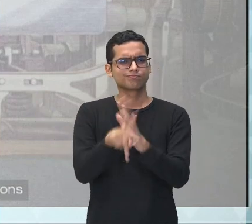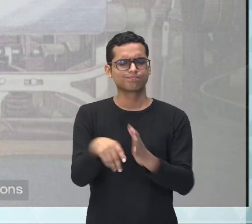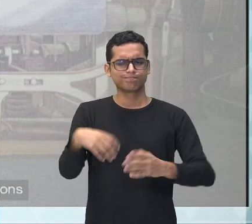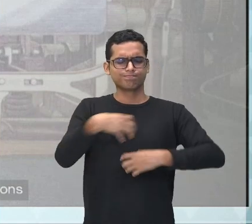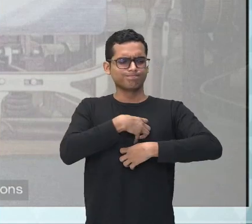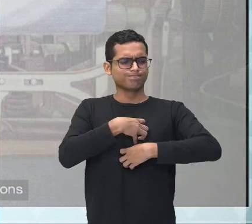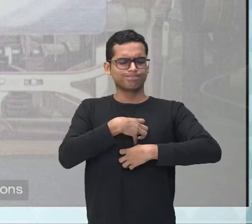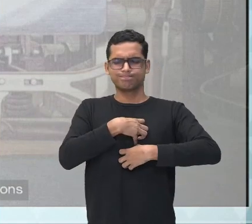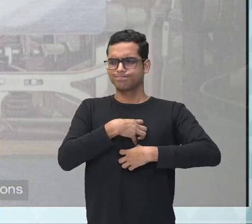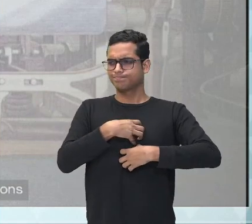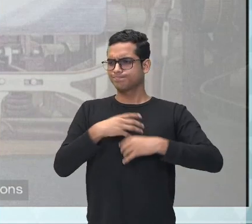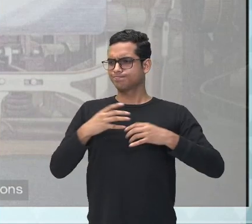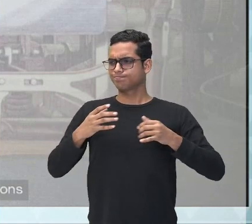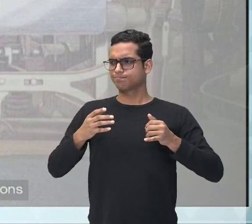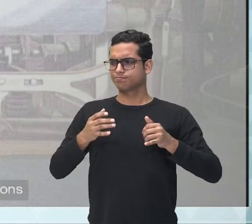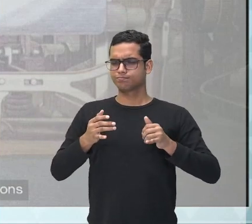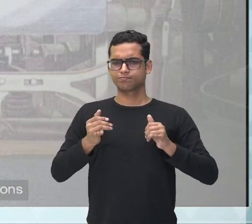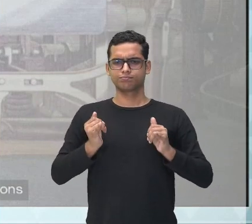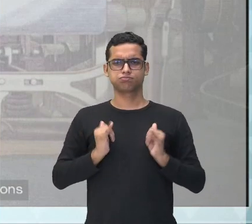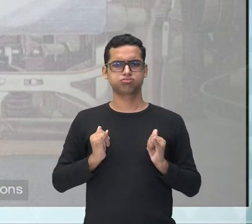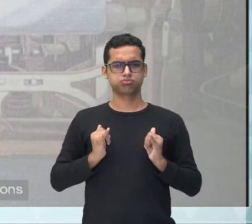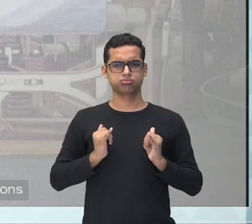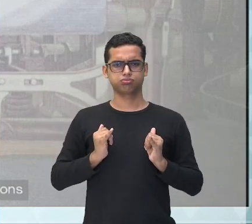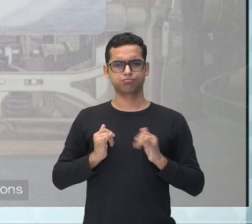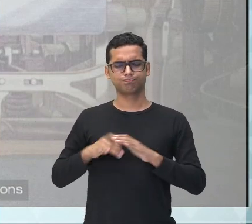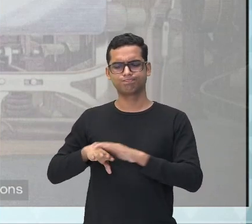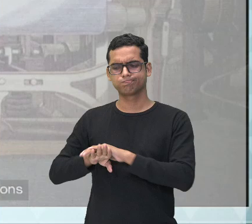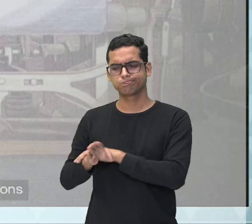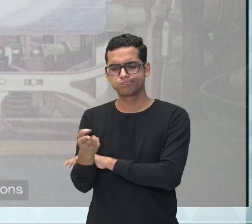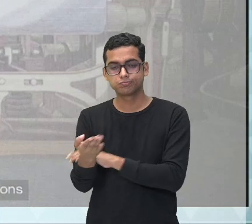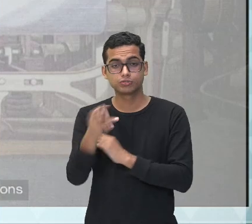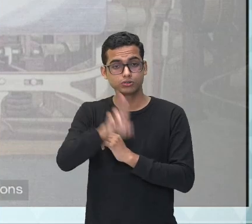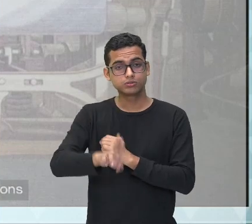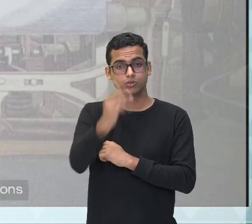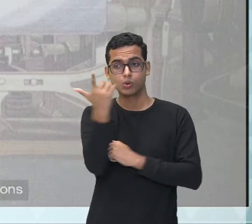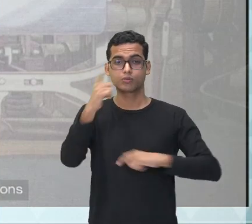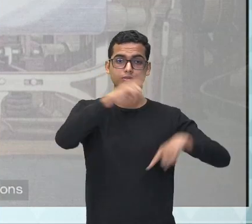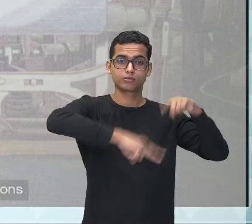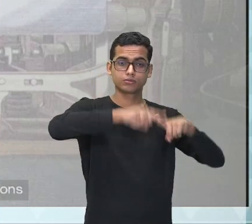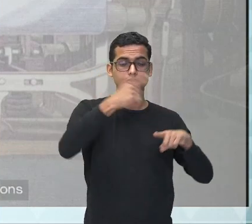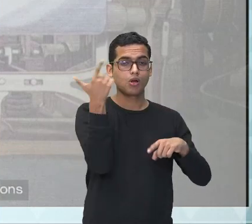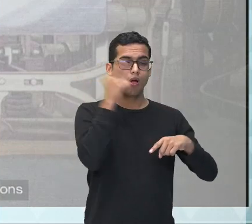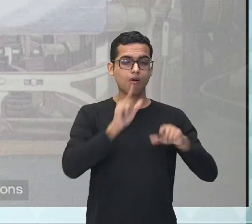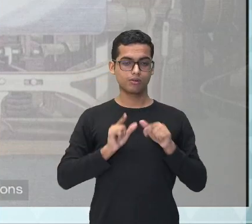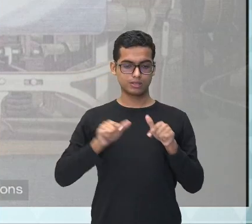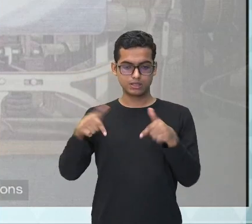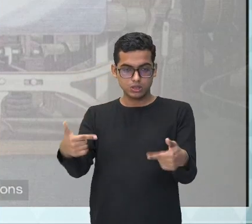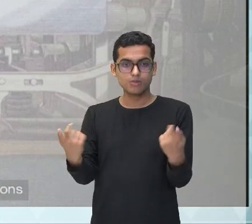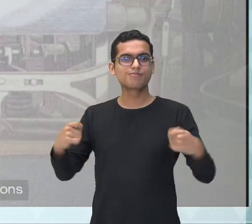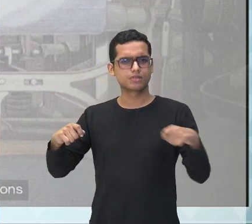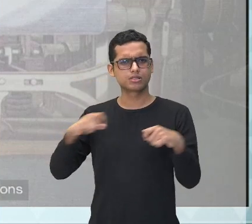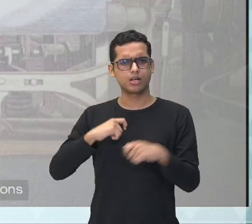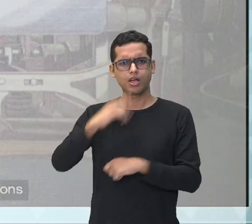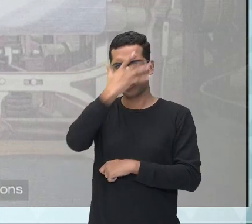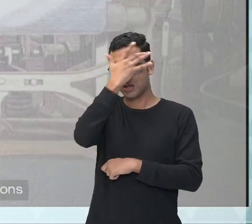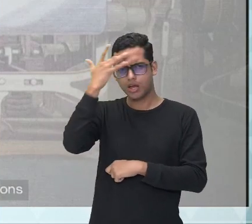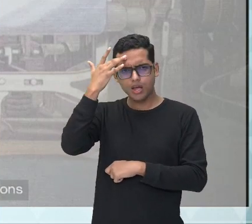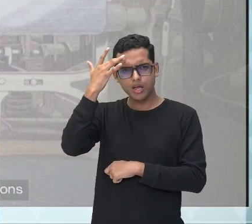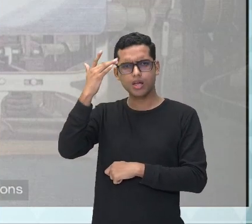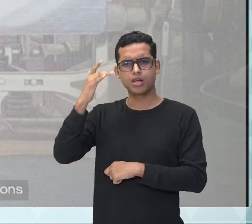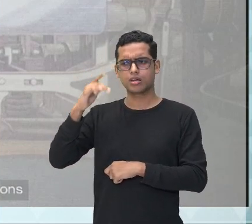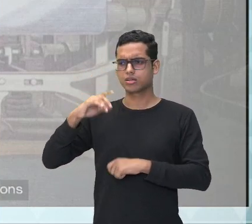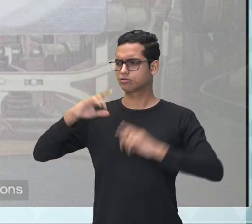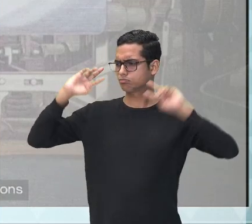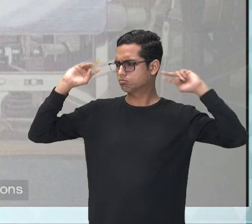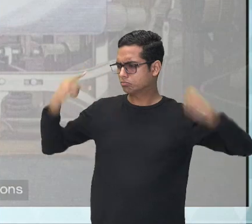já começaram a utilizar-se de outros equipamentos para fazer as ações que antes precisavam de um mecanismo ali